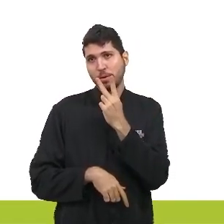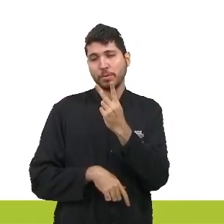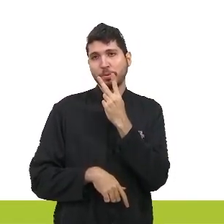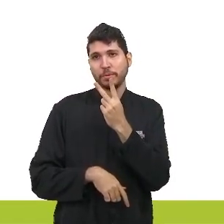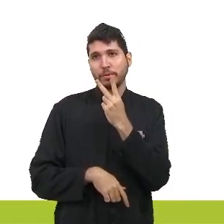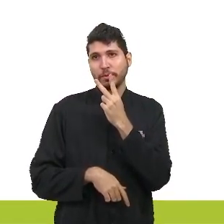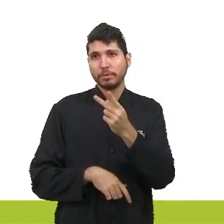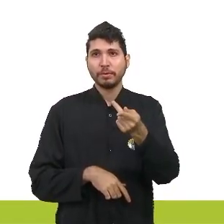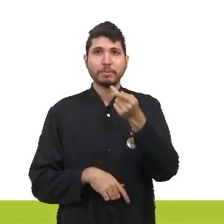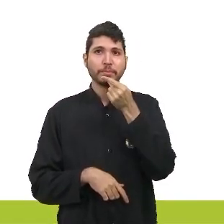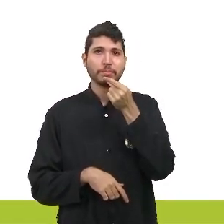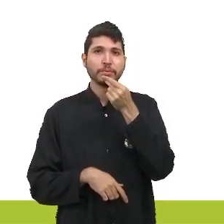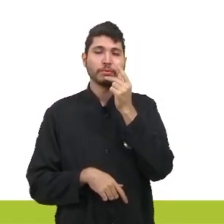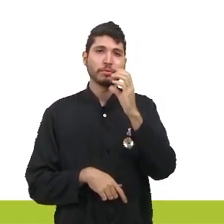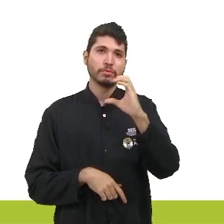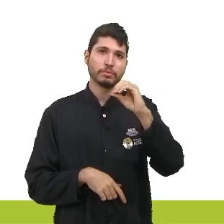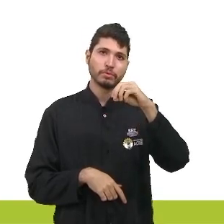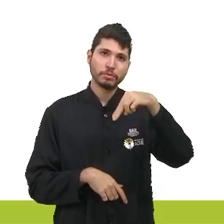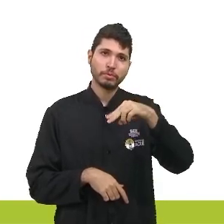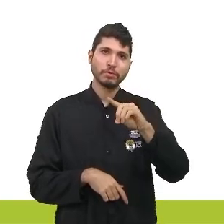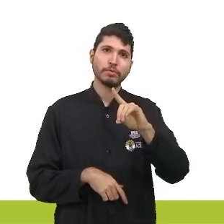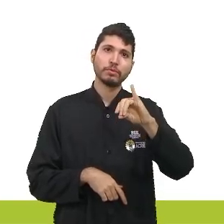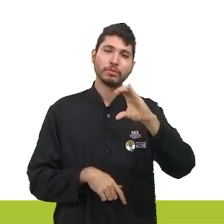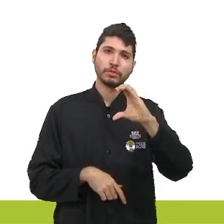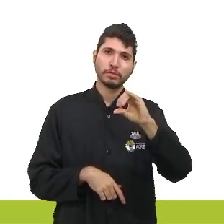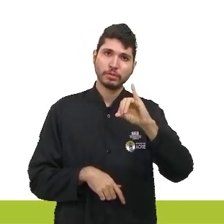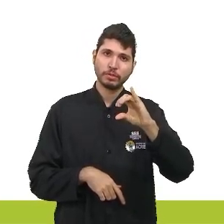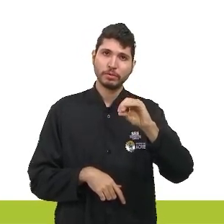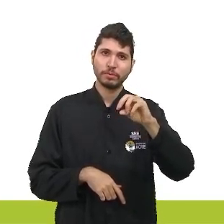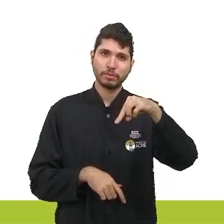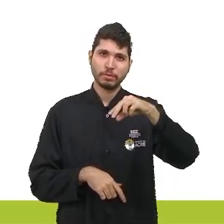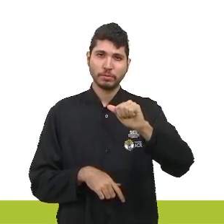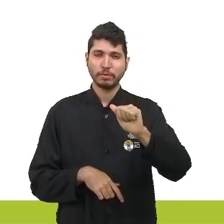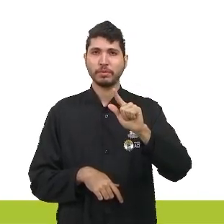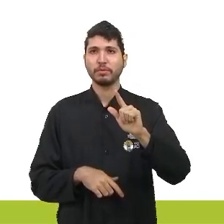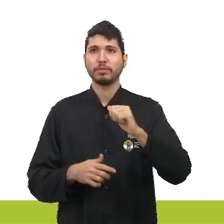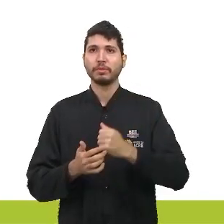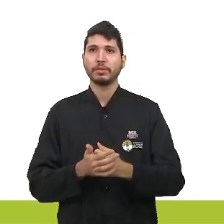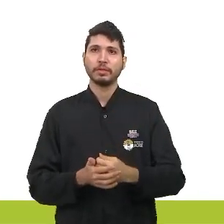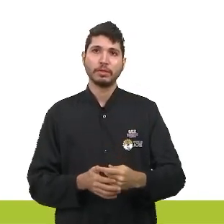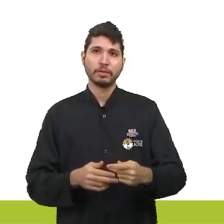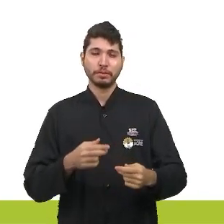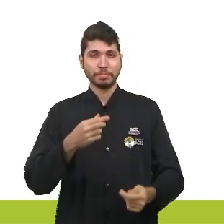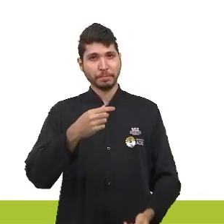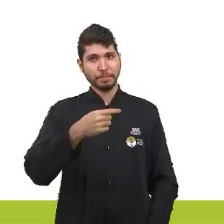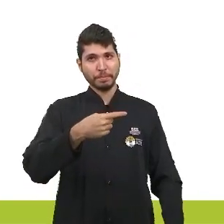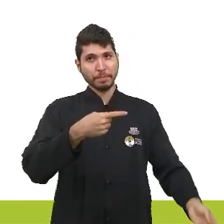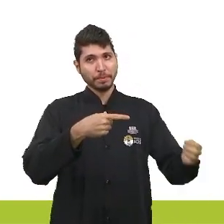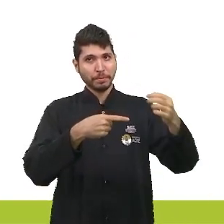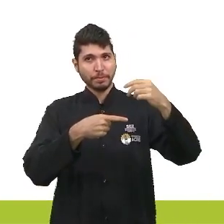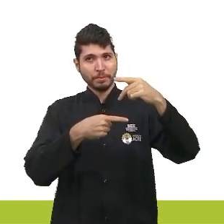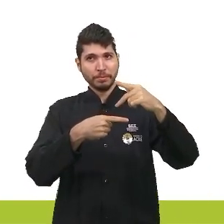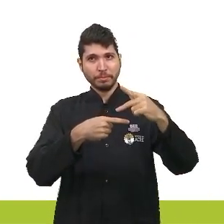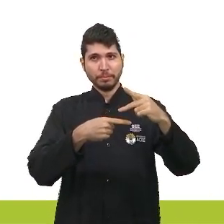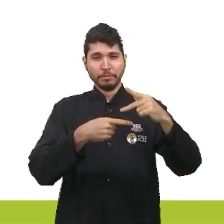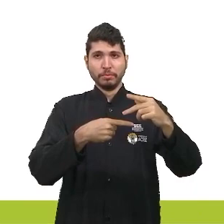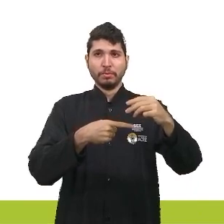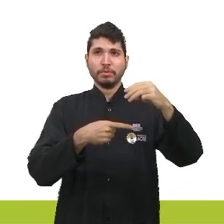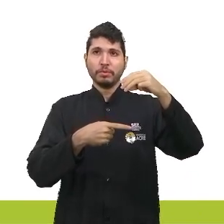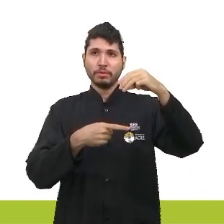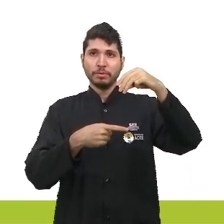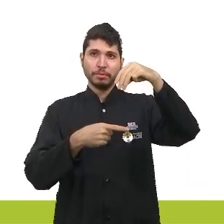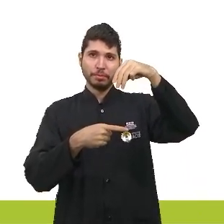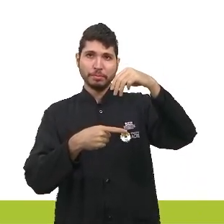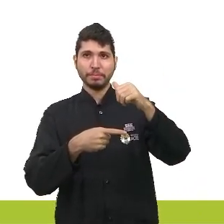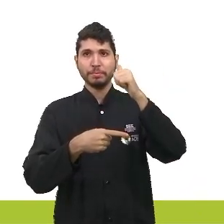probabilidade condicional, nós sabemos que isso é a probabilidade de ser mulher e